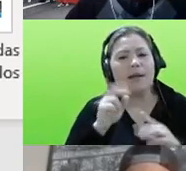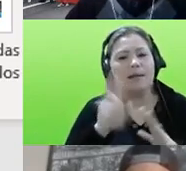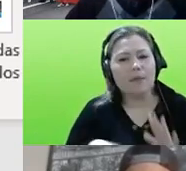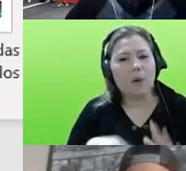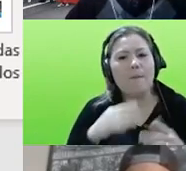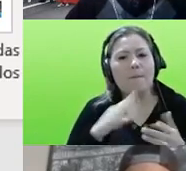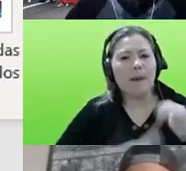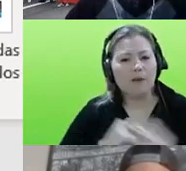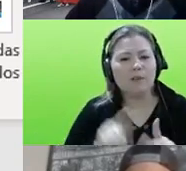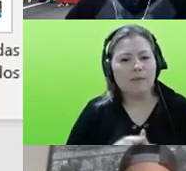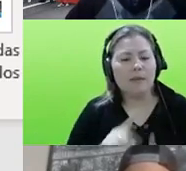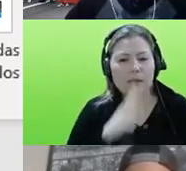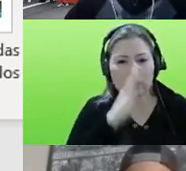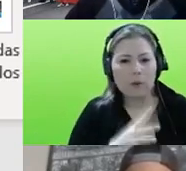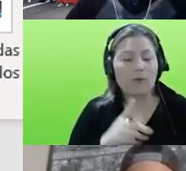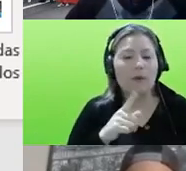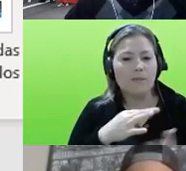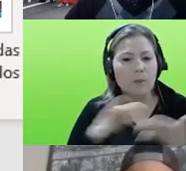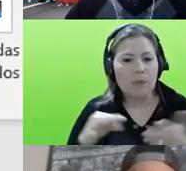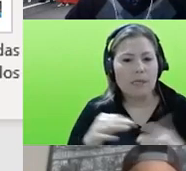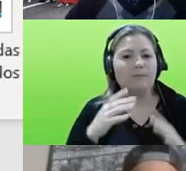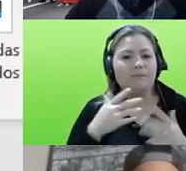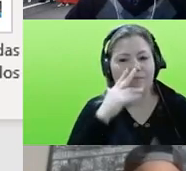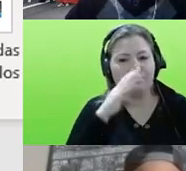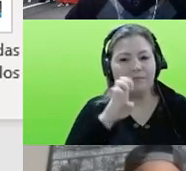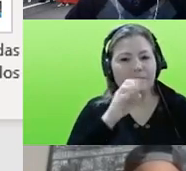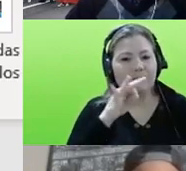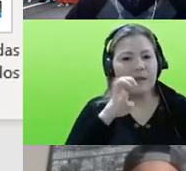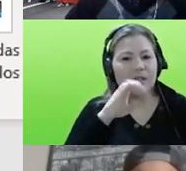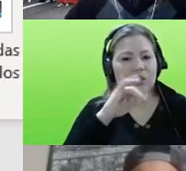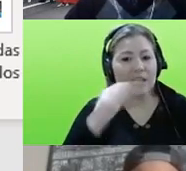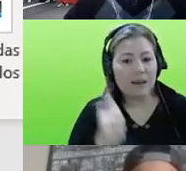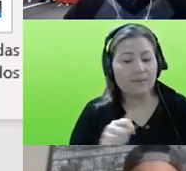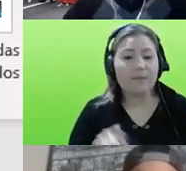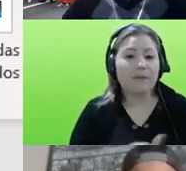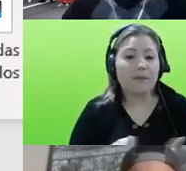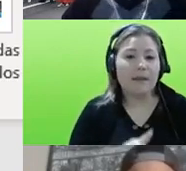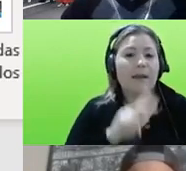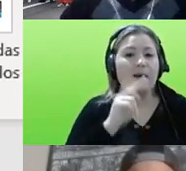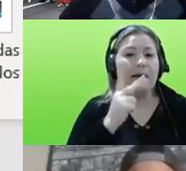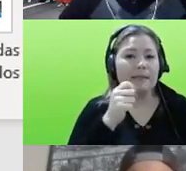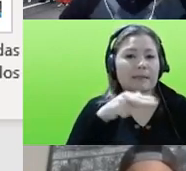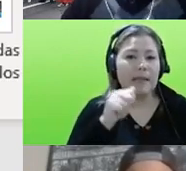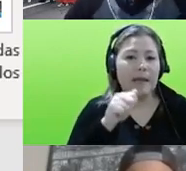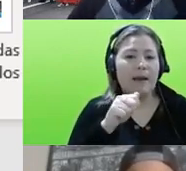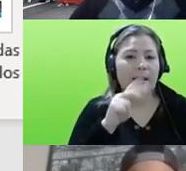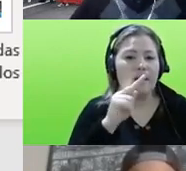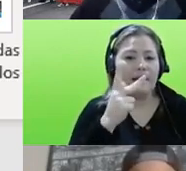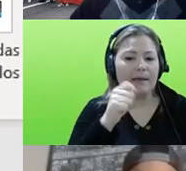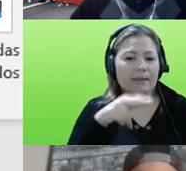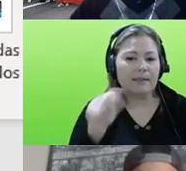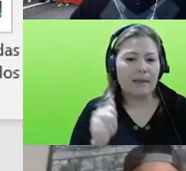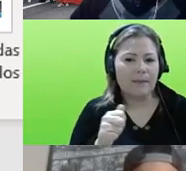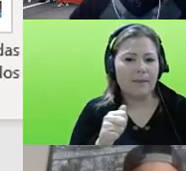teoria estética. E, interessantemente, também em Hannah Arendt, né? O Nuno